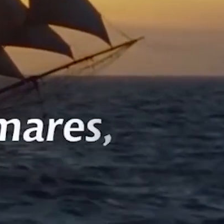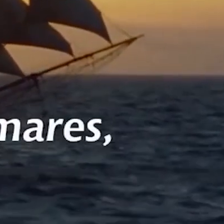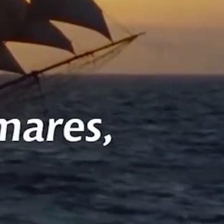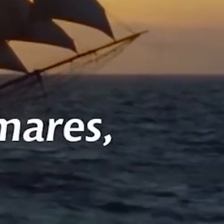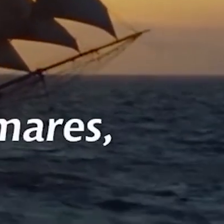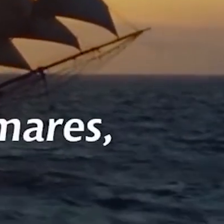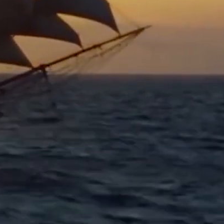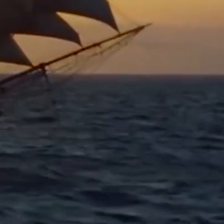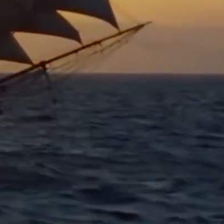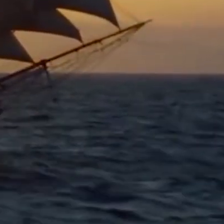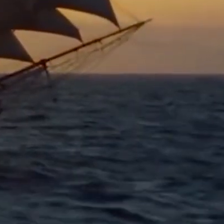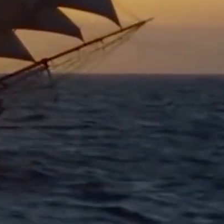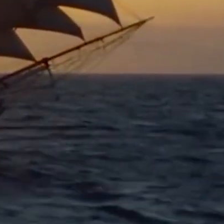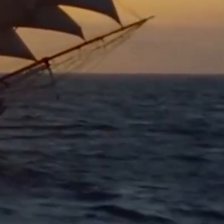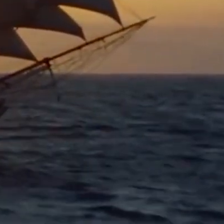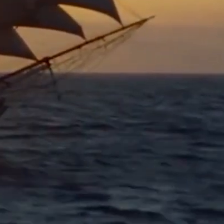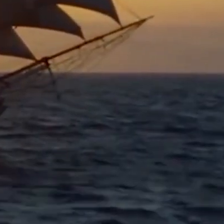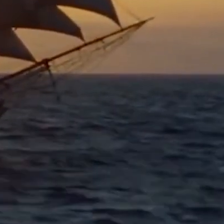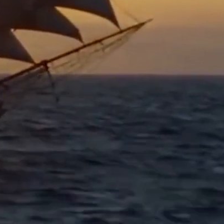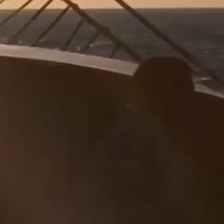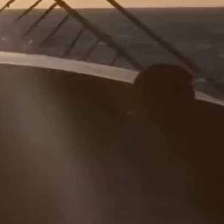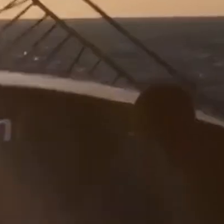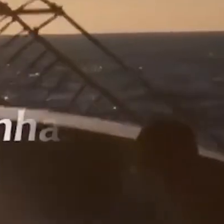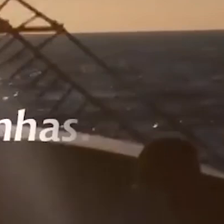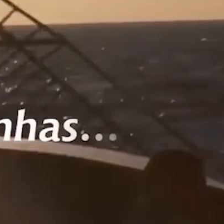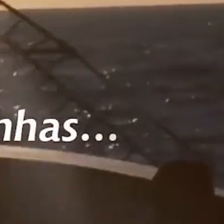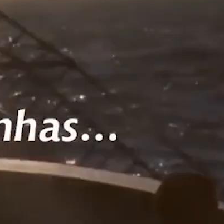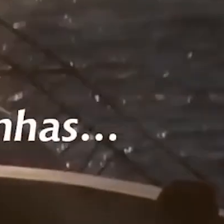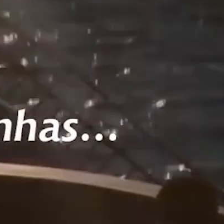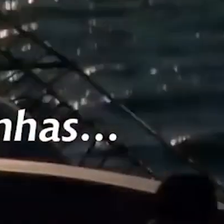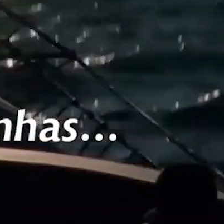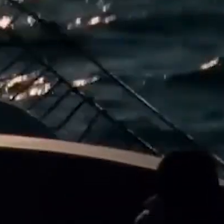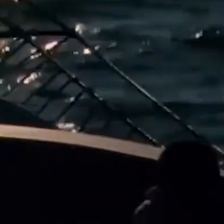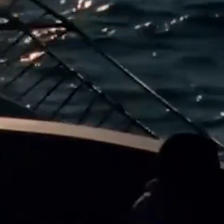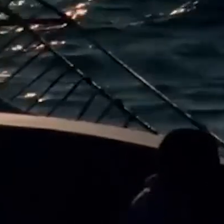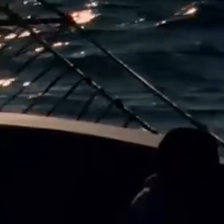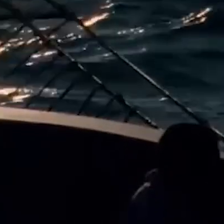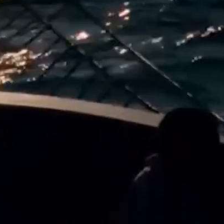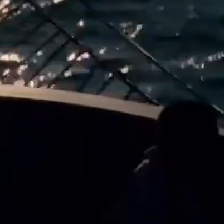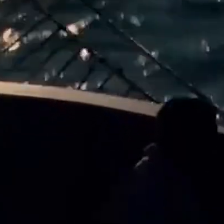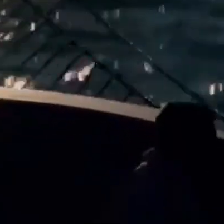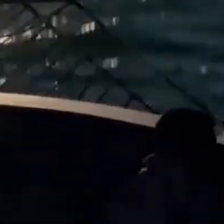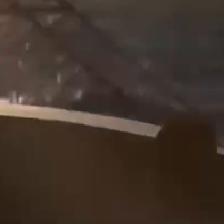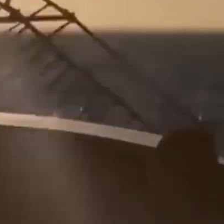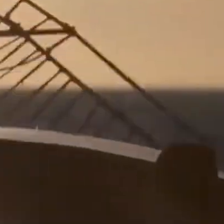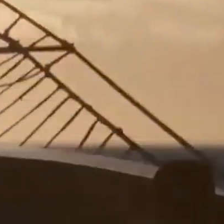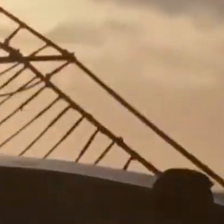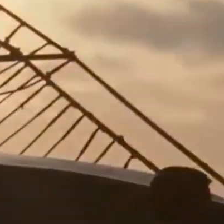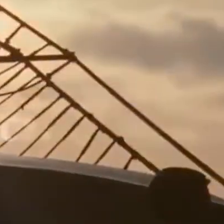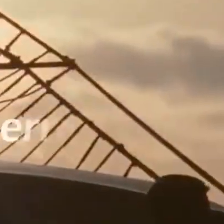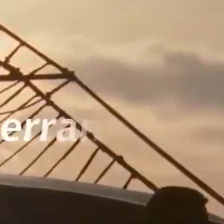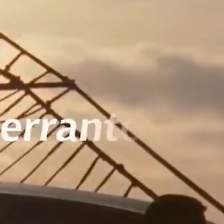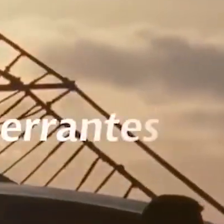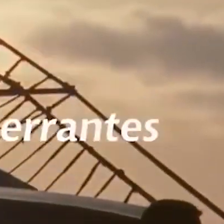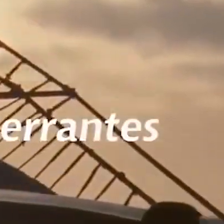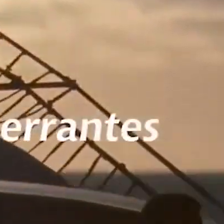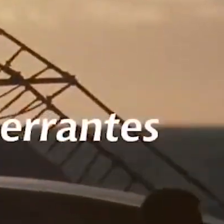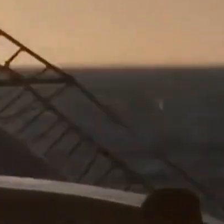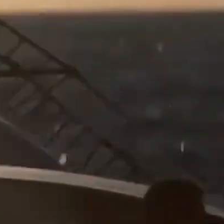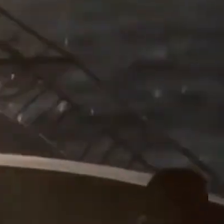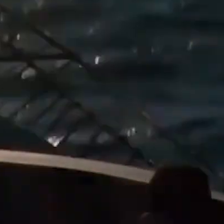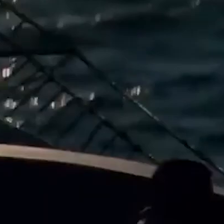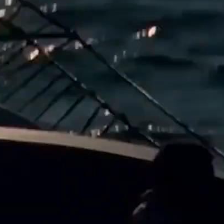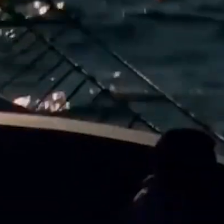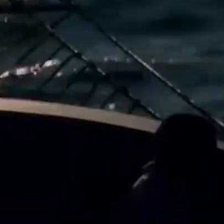dos mares, como roçam na vaga as andorinhas. De onde vem? Onde vai? Das naus errantes,